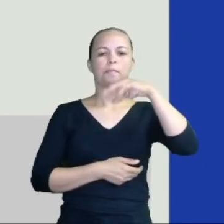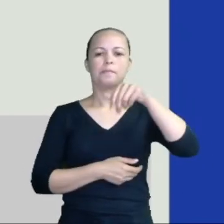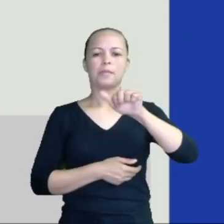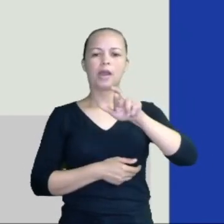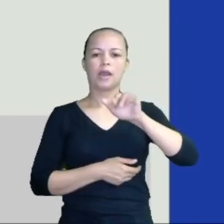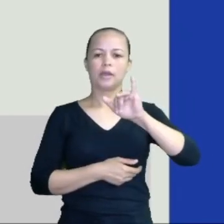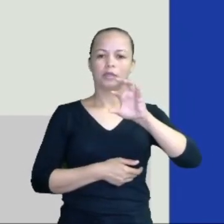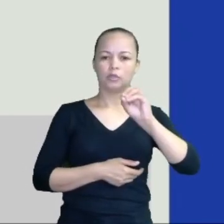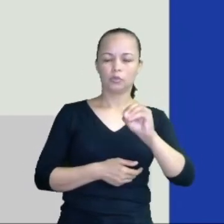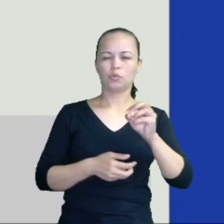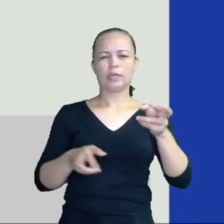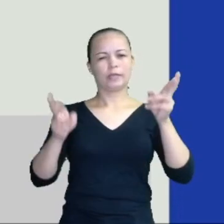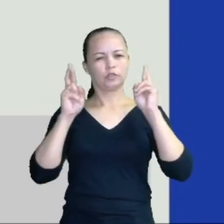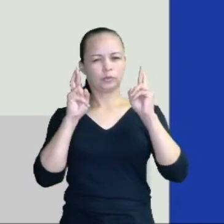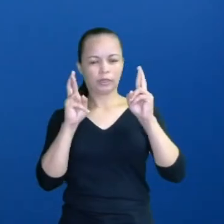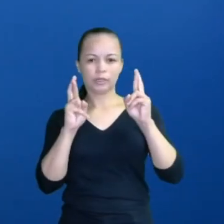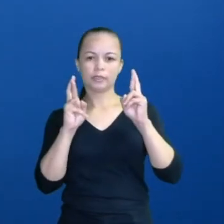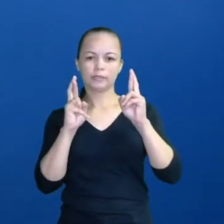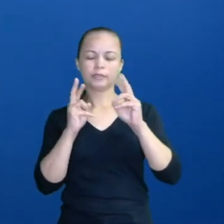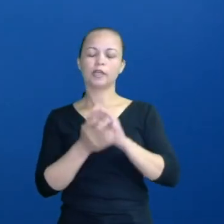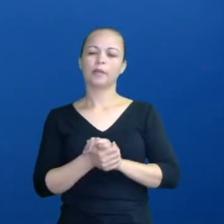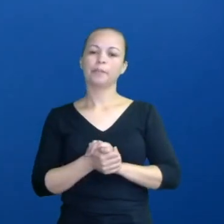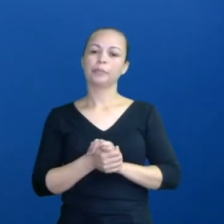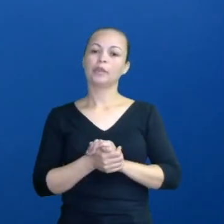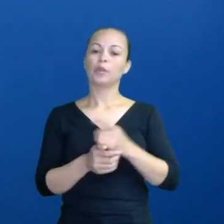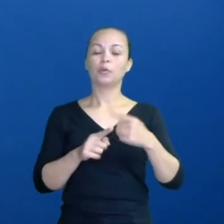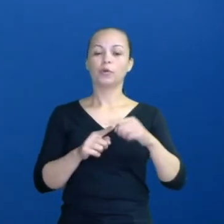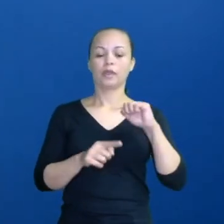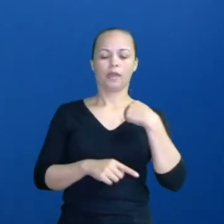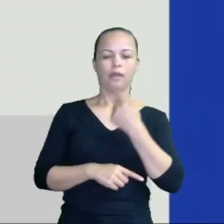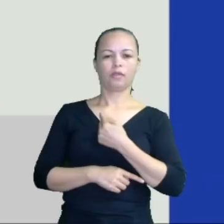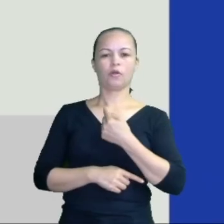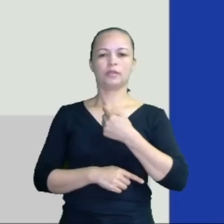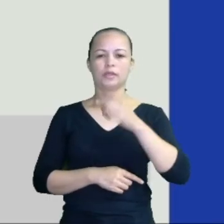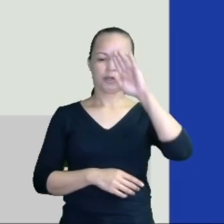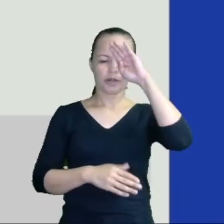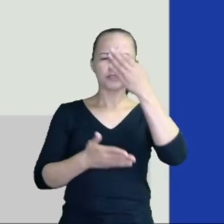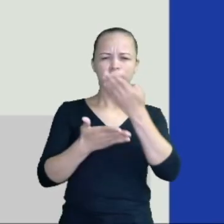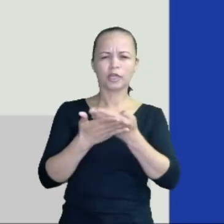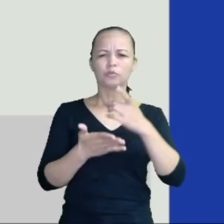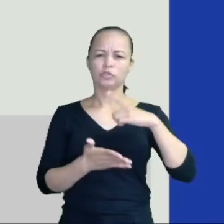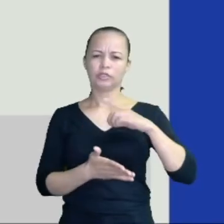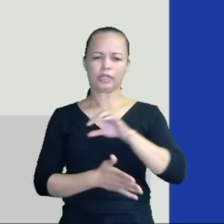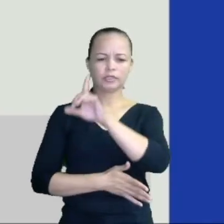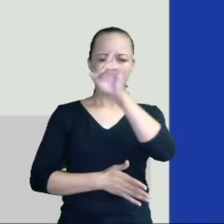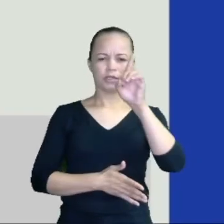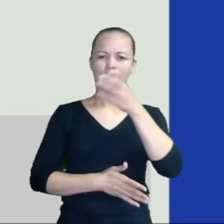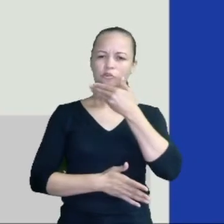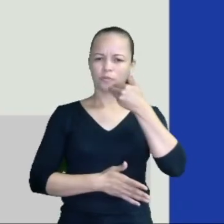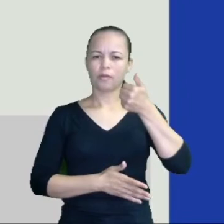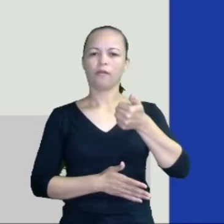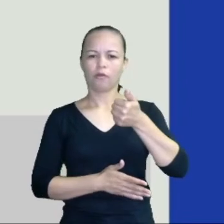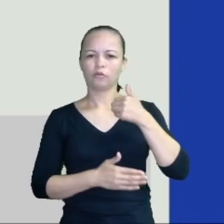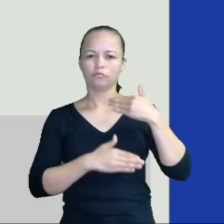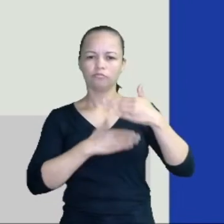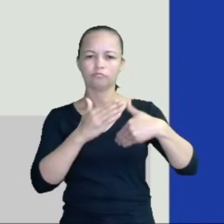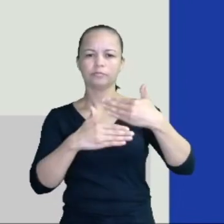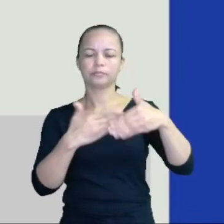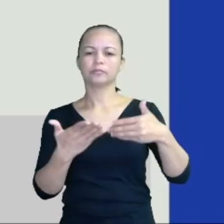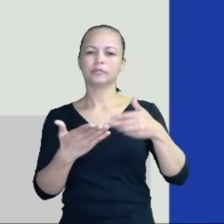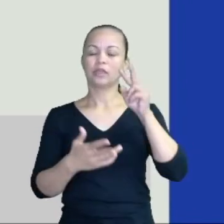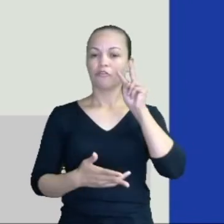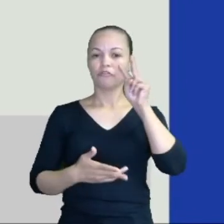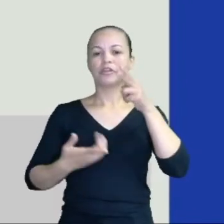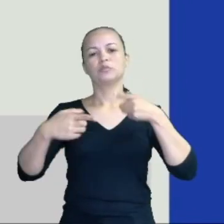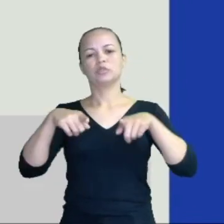esperança, né, porque nós acreditamos que virão dias melhores, tá certo? Também vimos o que são vírus.